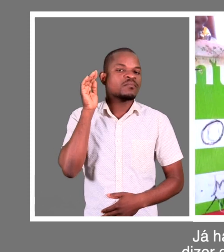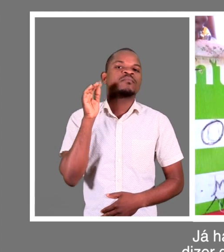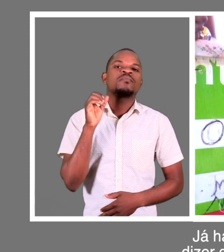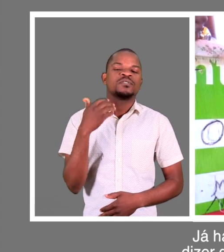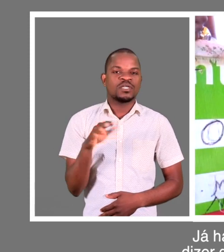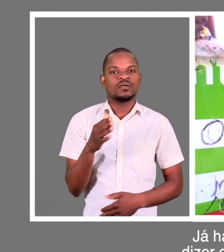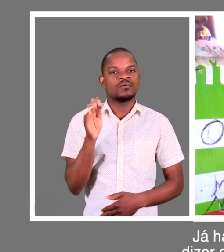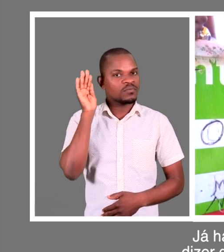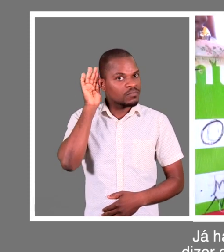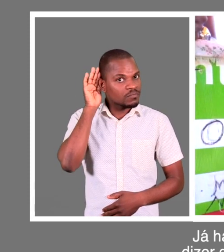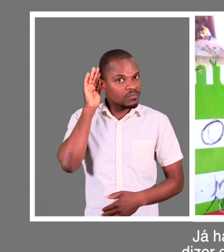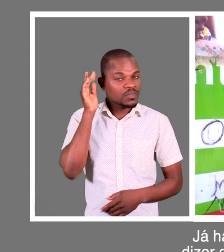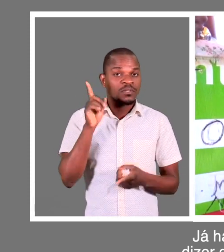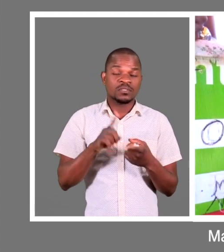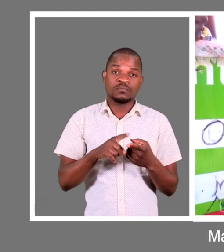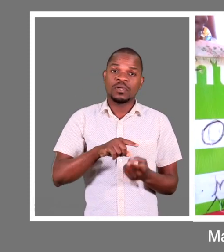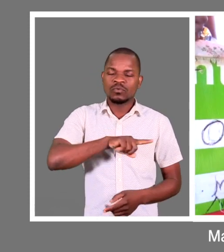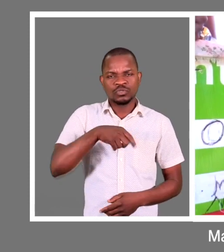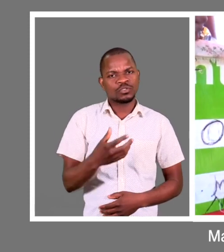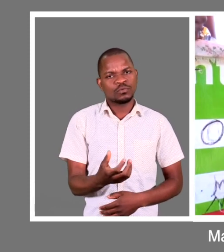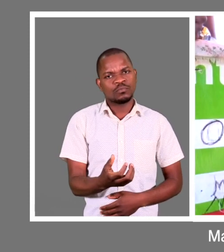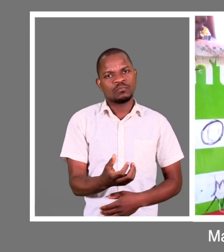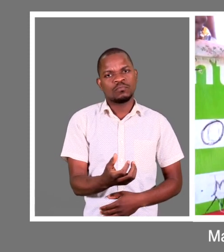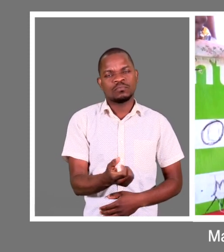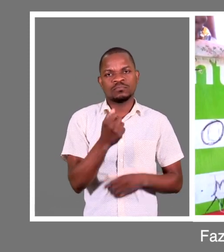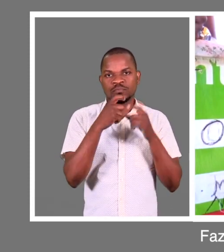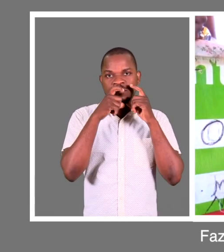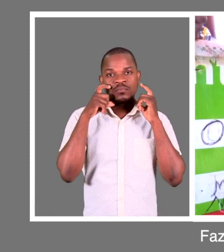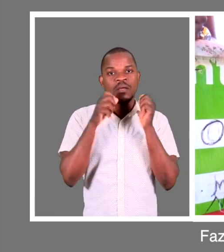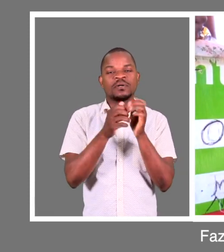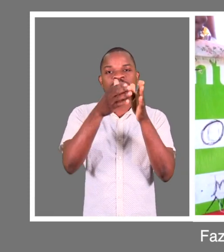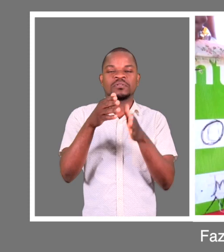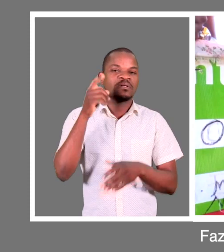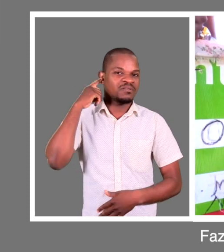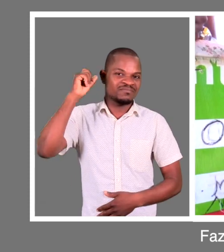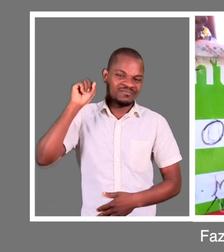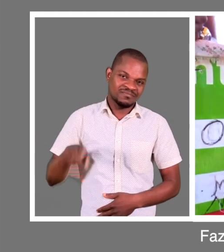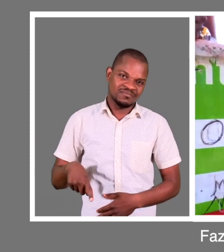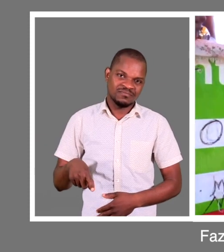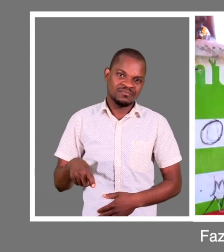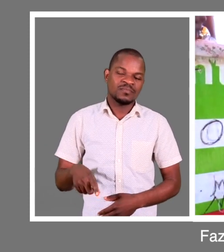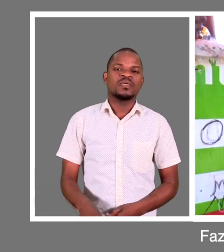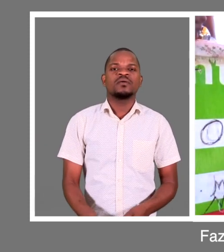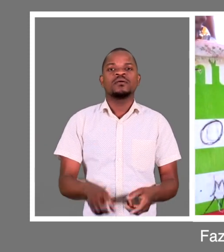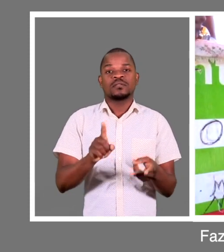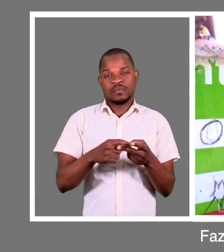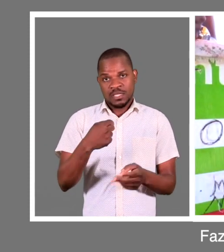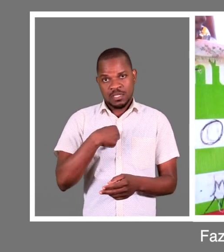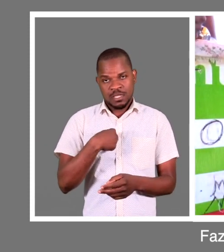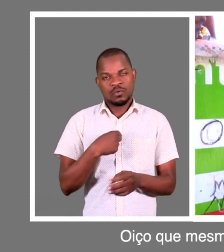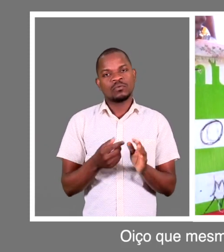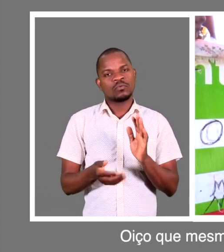nos informar de que podemos usar a máscara, mas as outras pessoas não. mesmo pela minha parte, comecei há muito tempo a